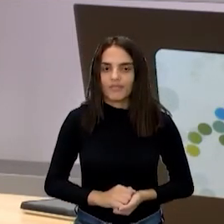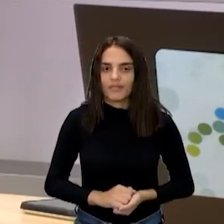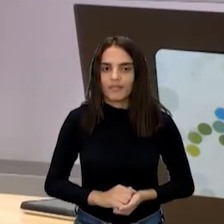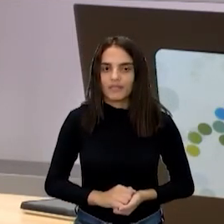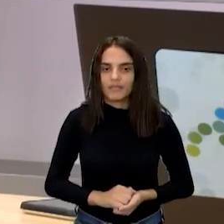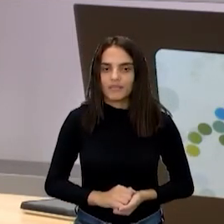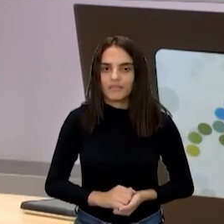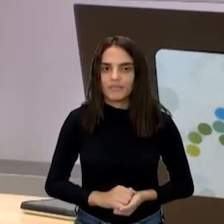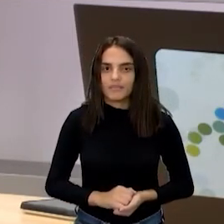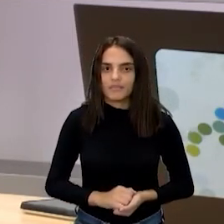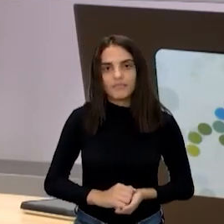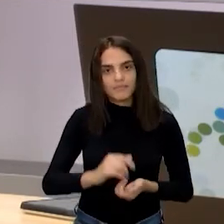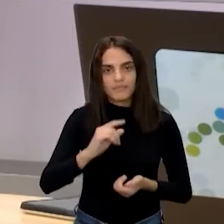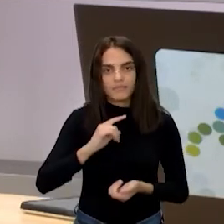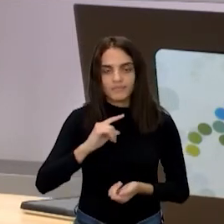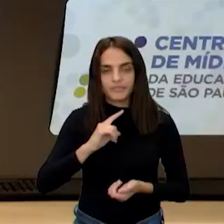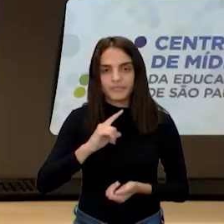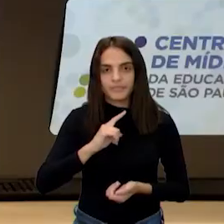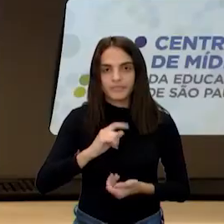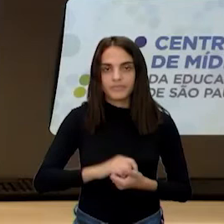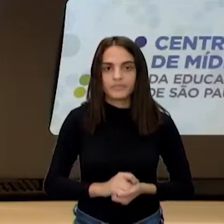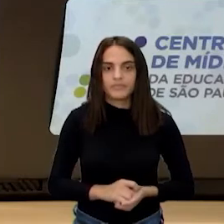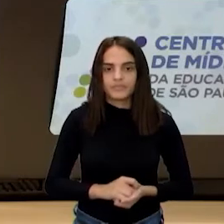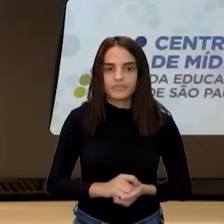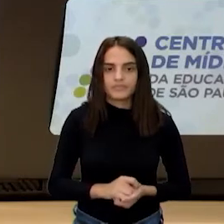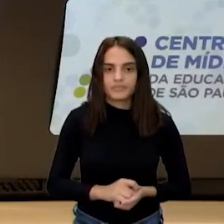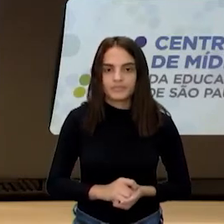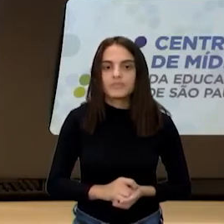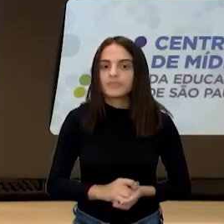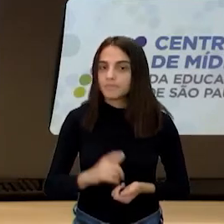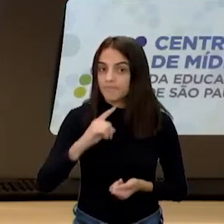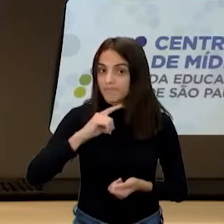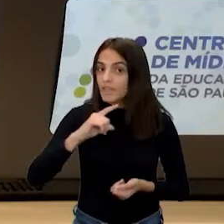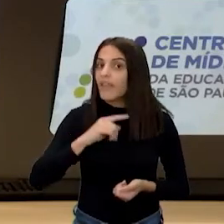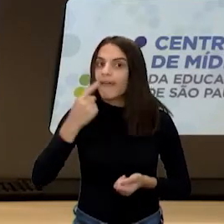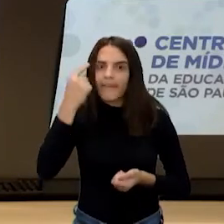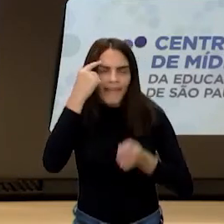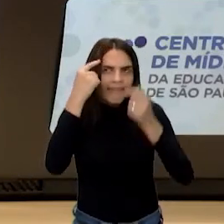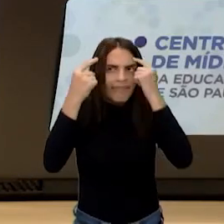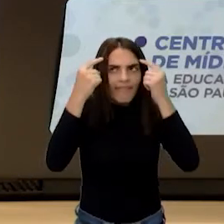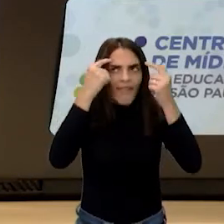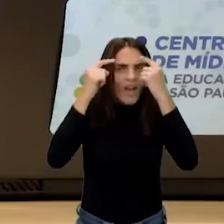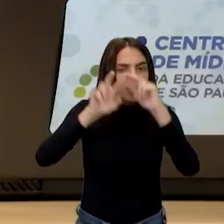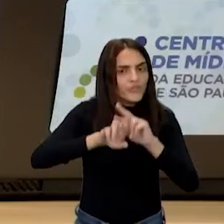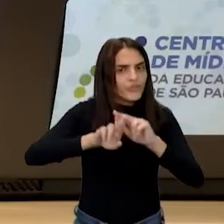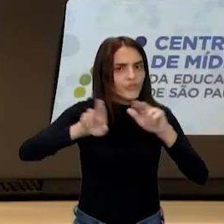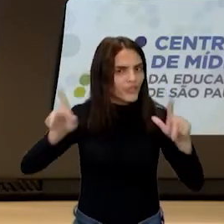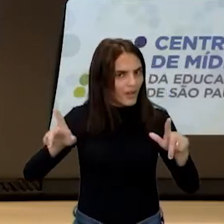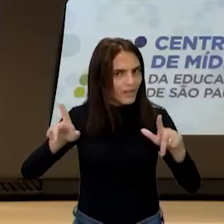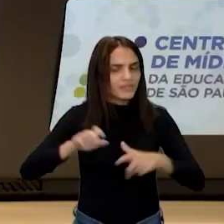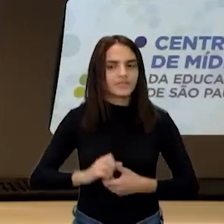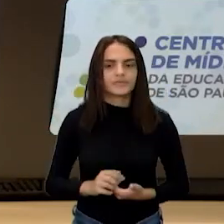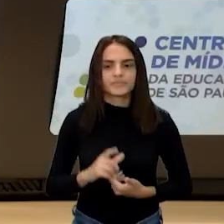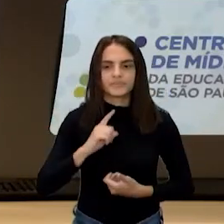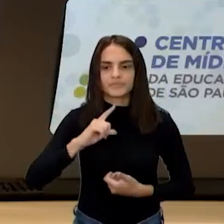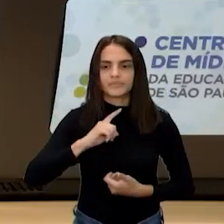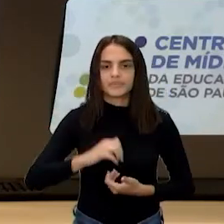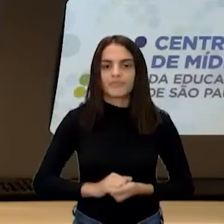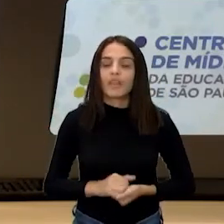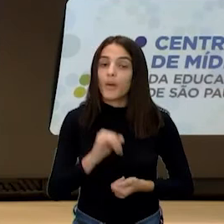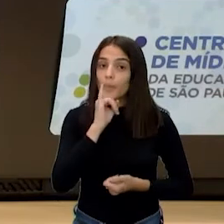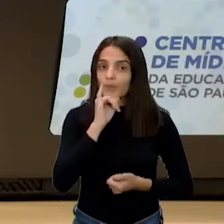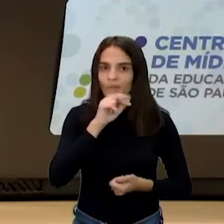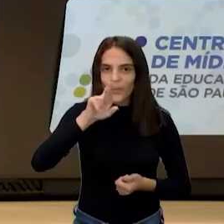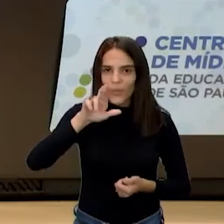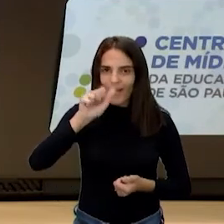principalmente, que terá estratégias diferentes para divulgar isso. Porque, o veículo determina a estratégia. Né? Porque no rádio